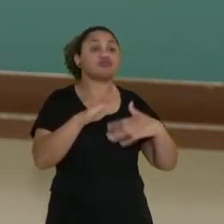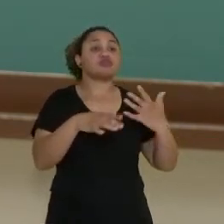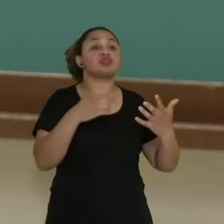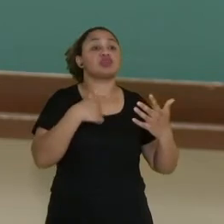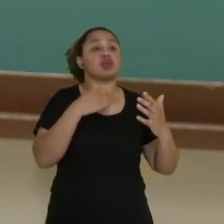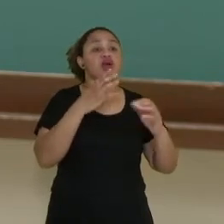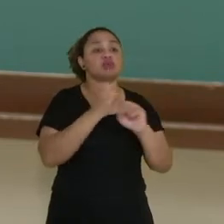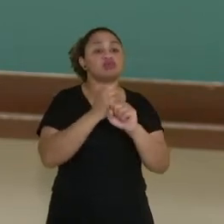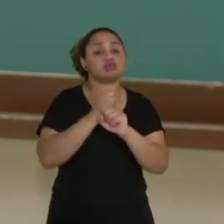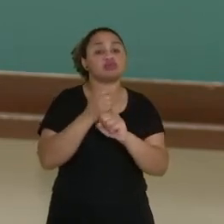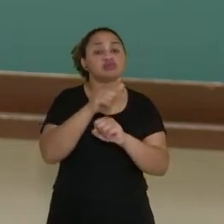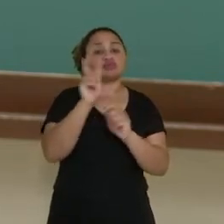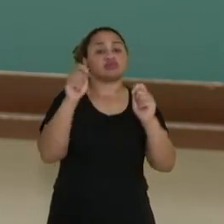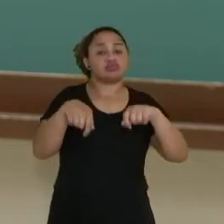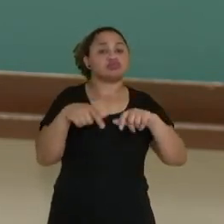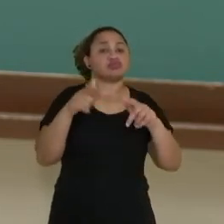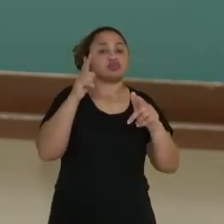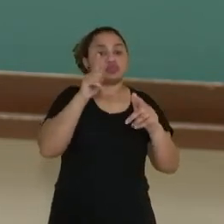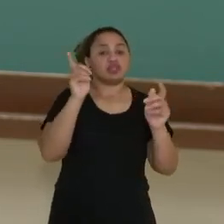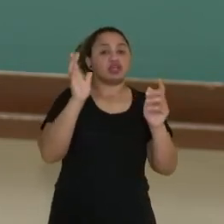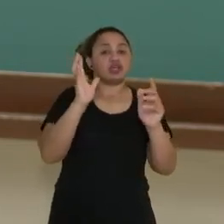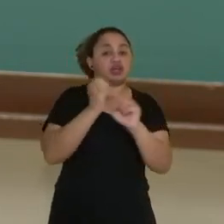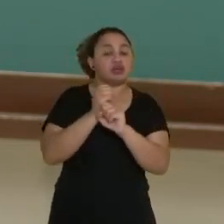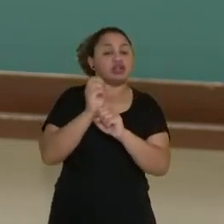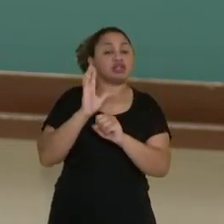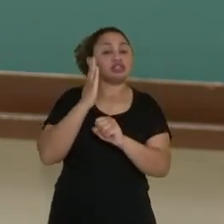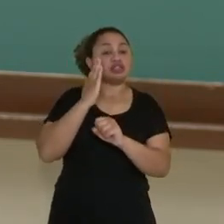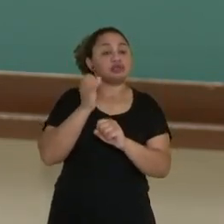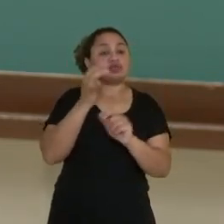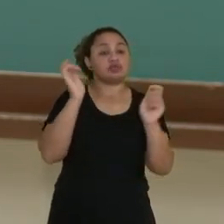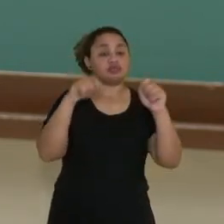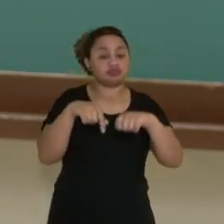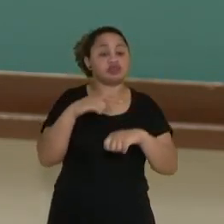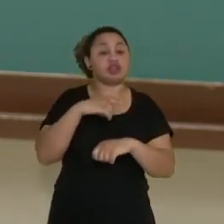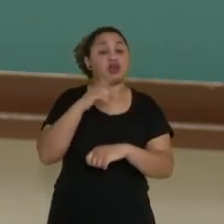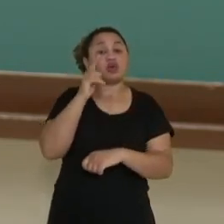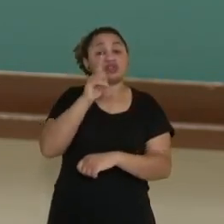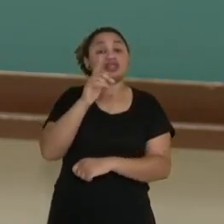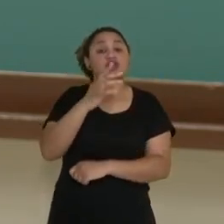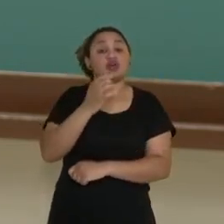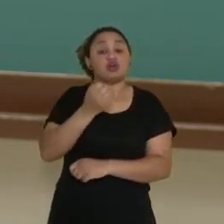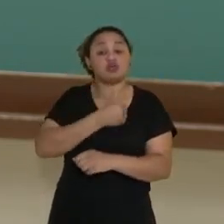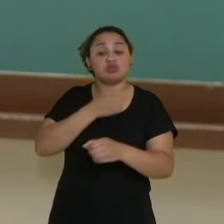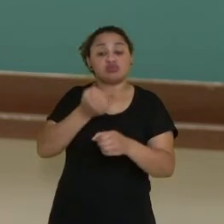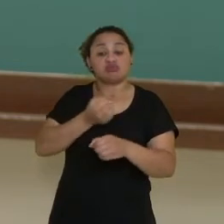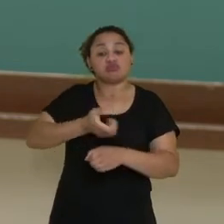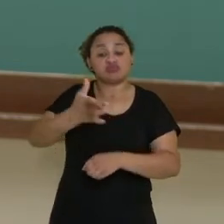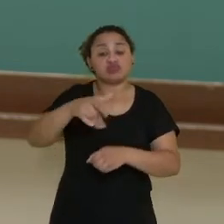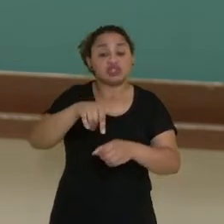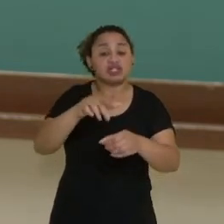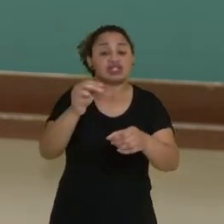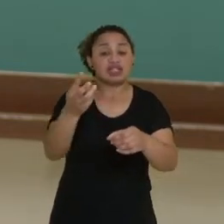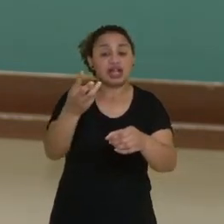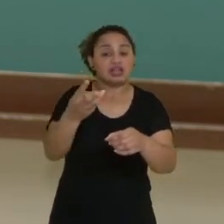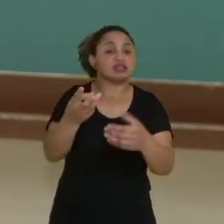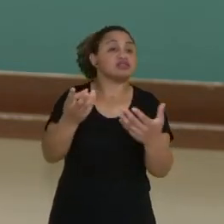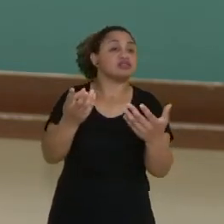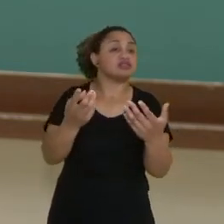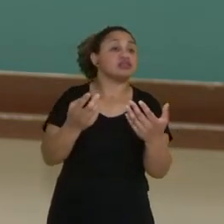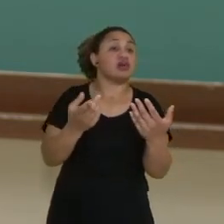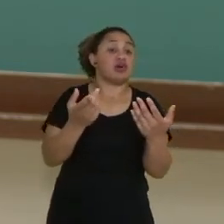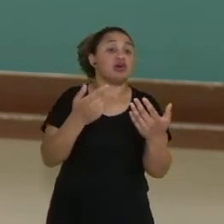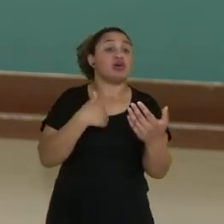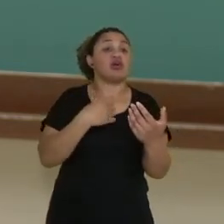probabilidade, tá? Então, probabilidade de obter 3, essa é a condição, tá? Então, quantas vezes